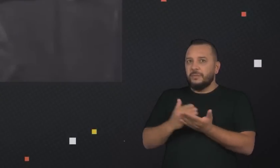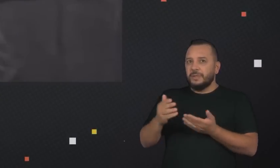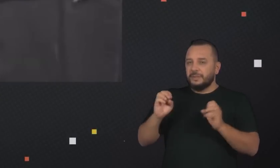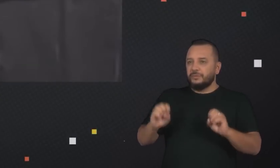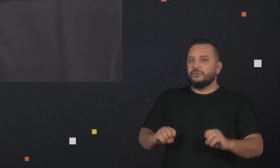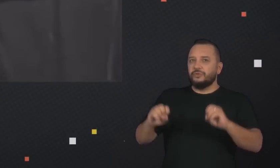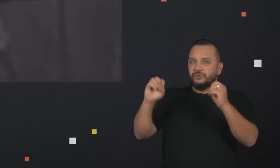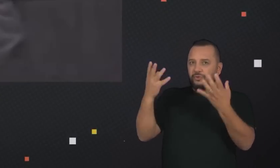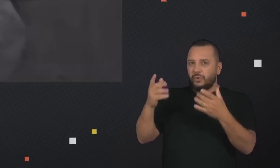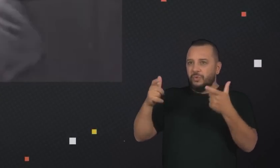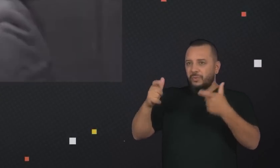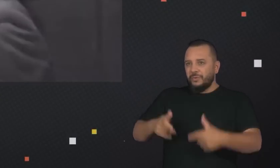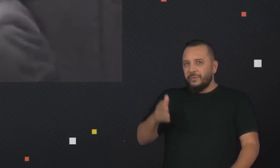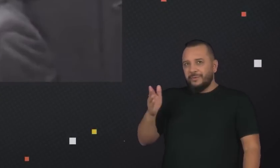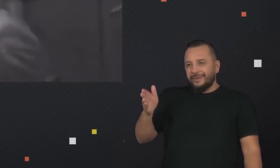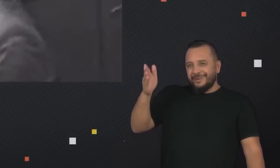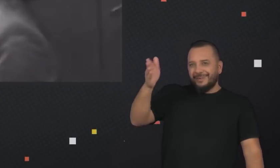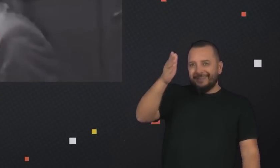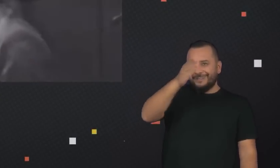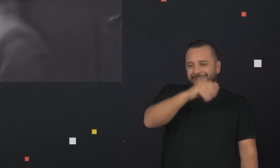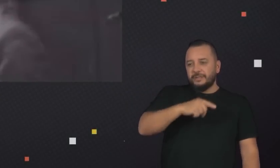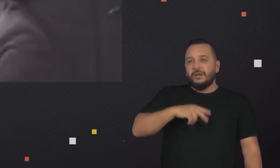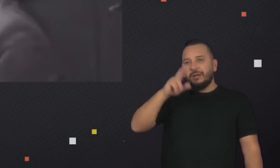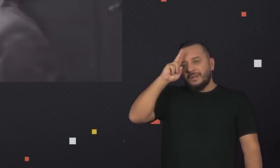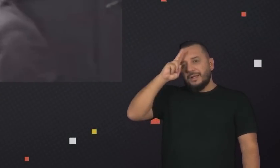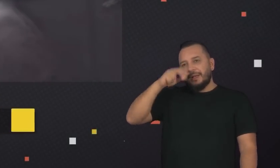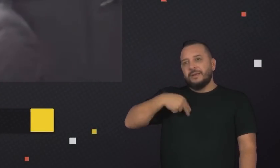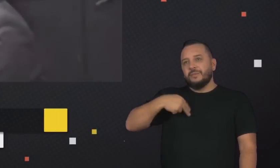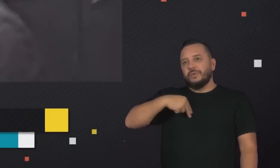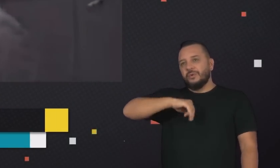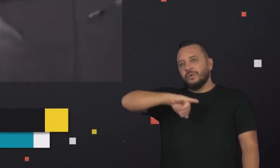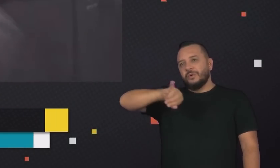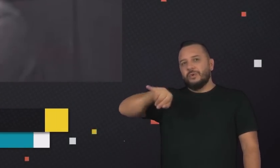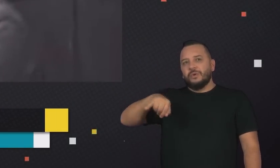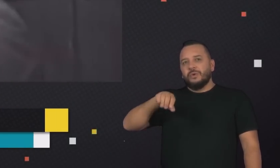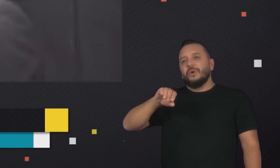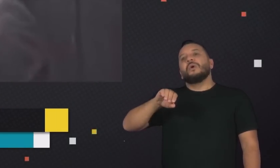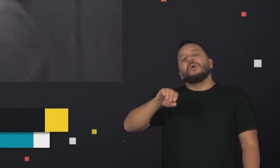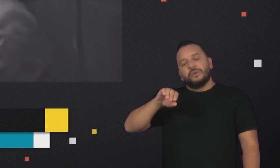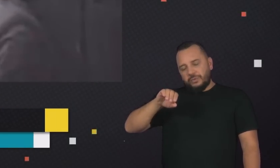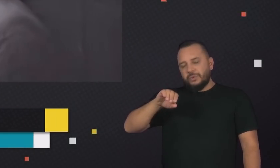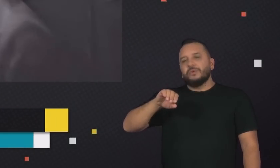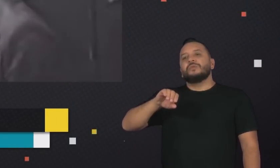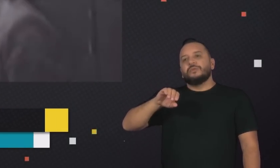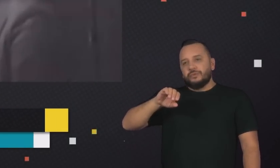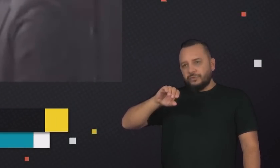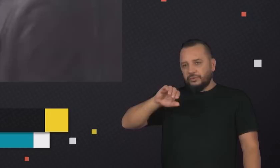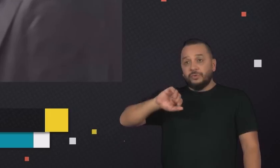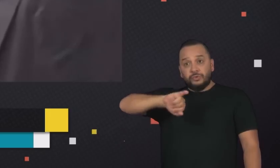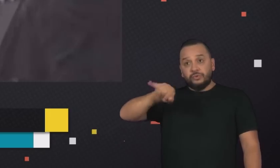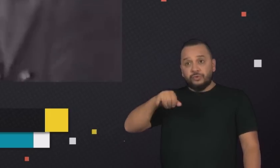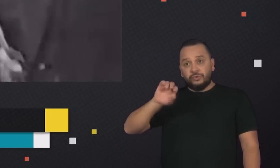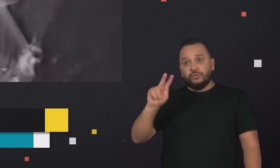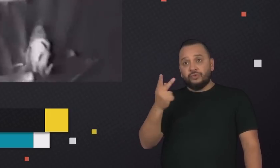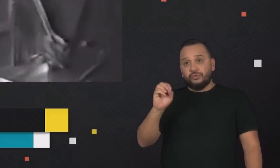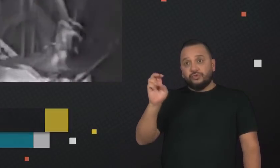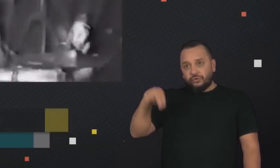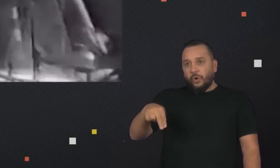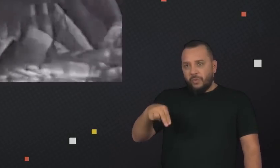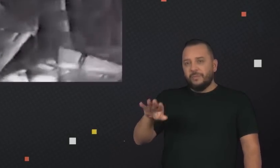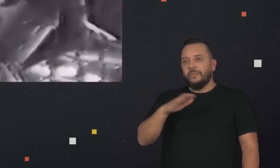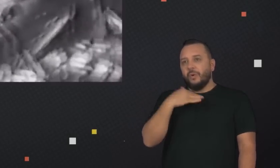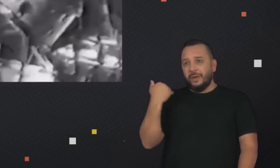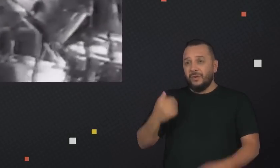vários lugares, né? Eu me lembro quando o John Lennon faleceu, que foi em 1980, a gente ia tocar num lugar que chamava